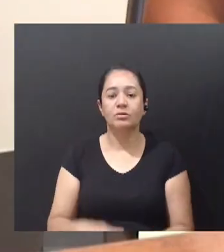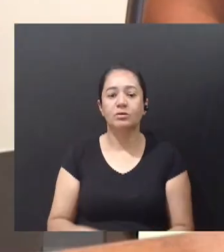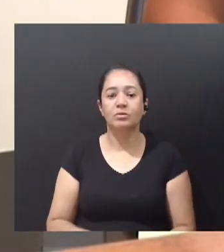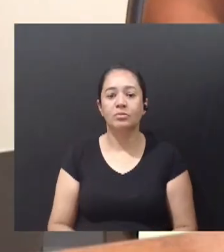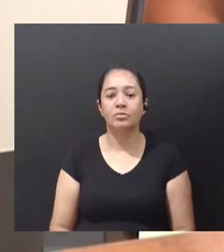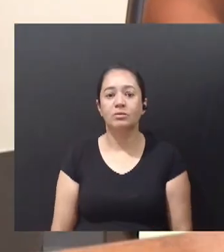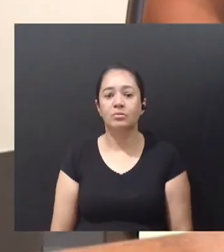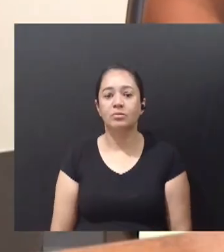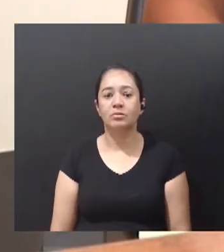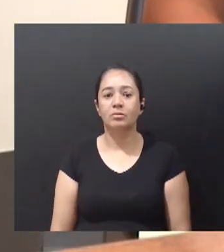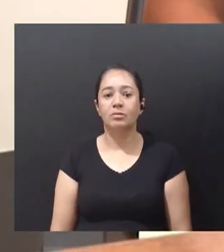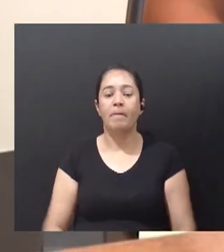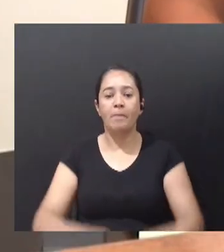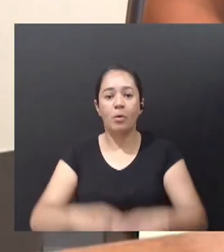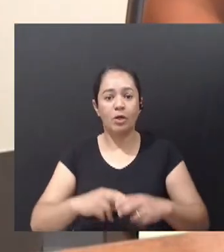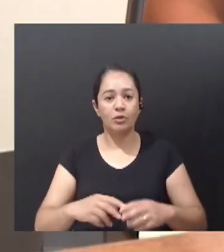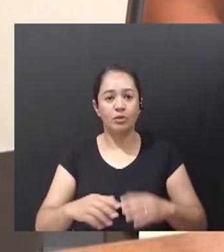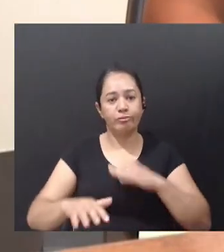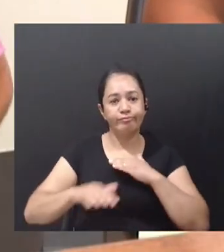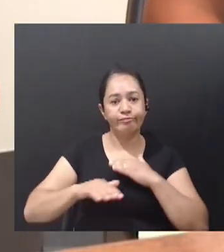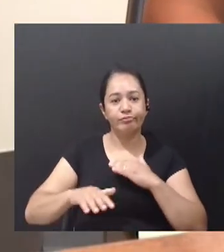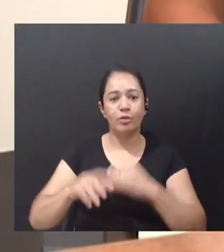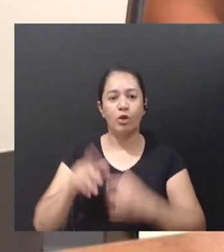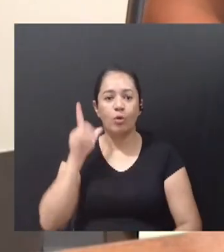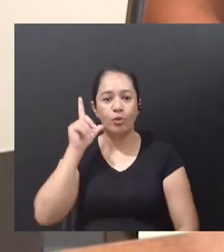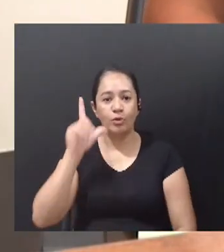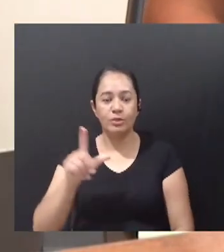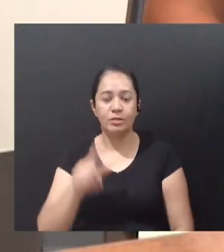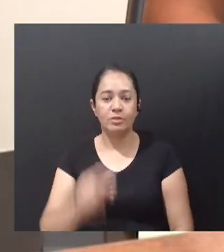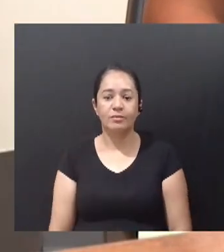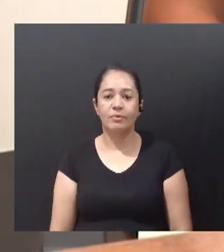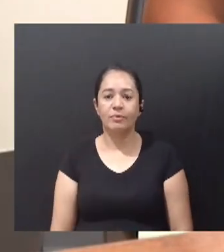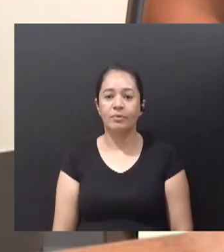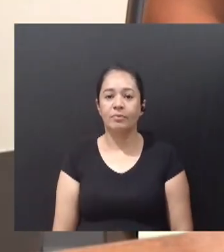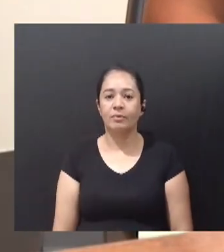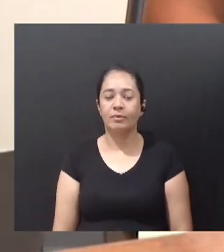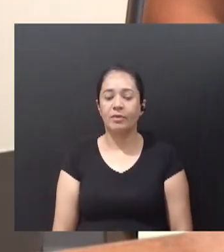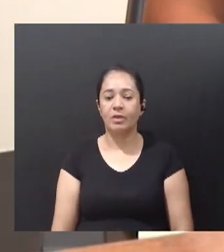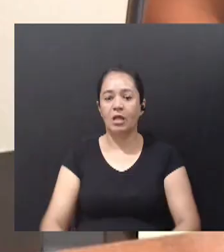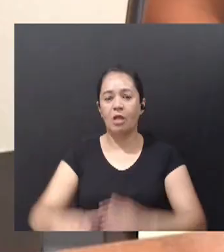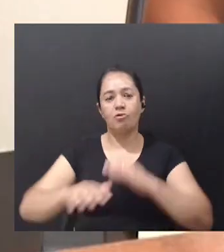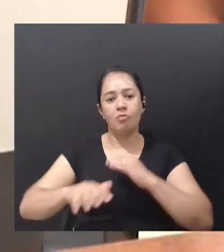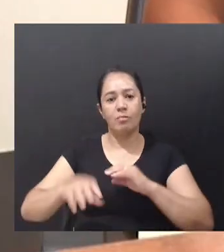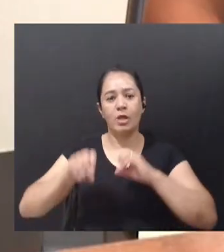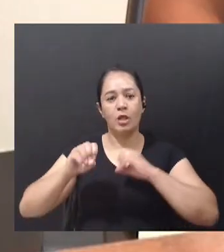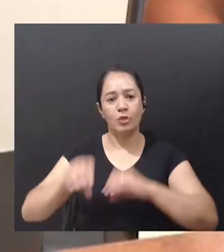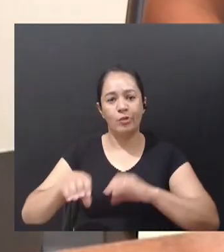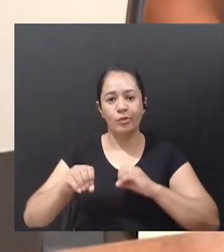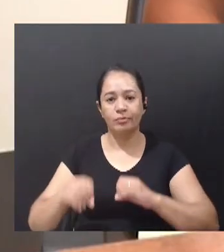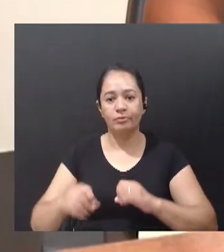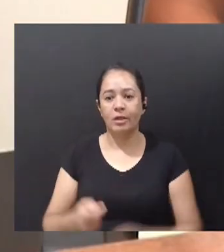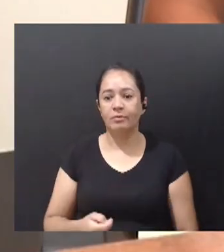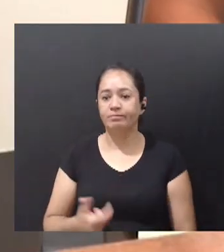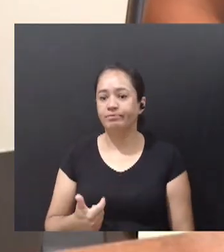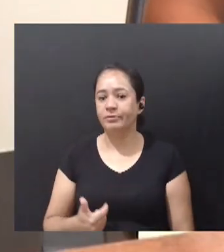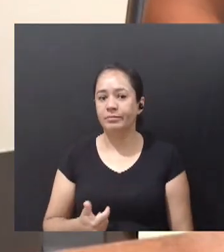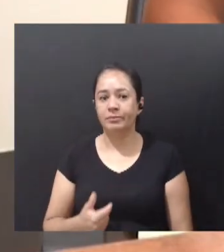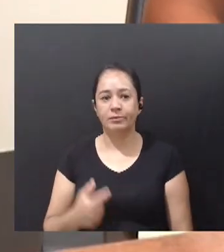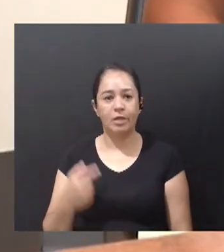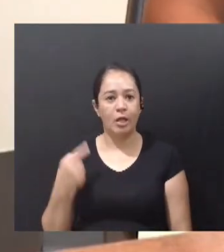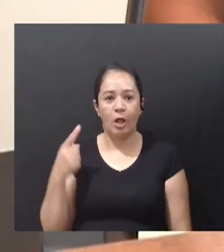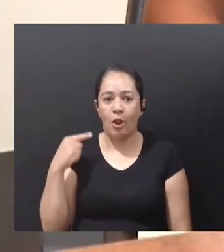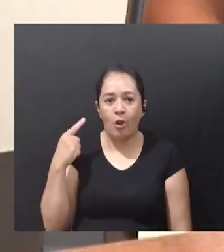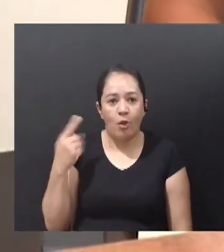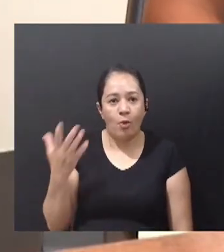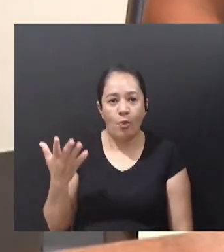hop. E aí, assim, falar em hip hop educação é muito louco. Para mim é tipo